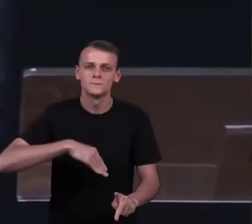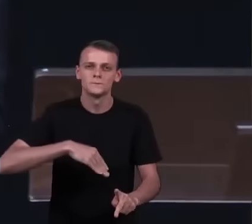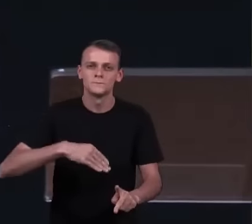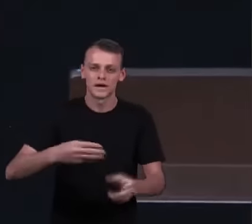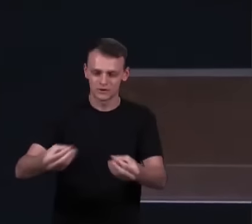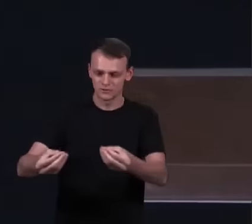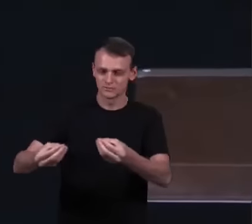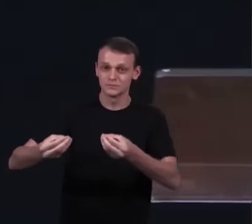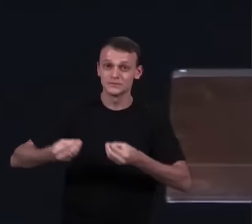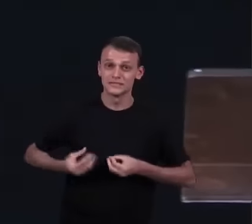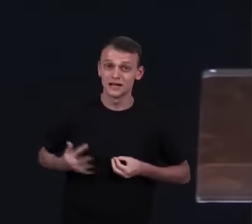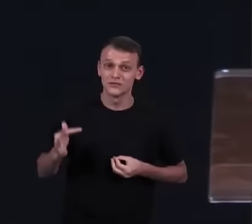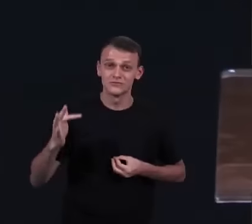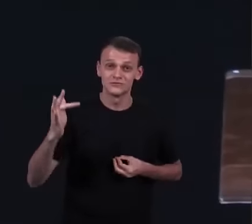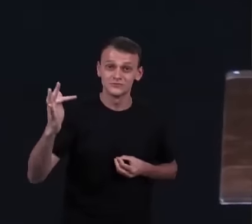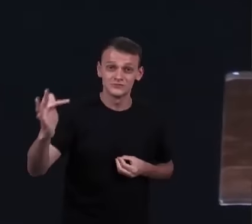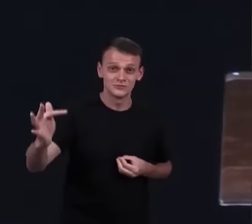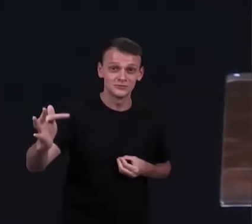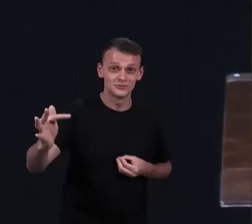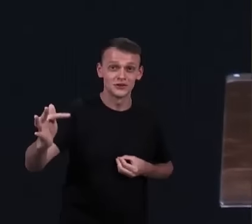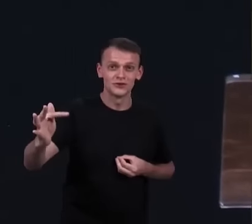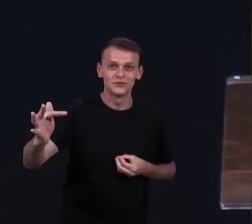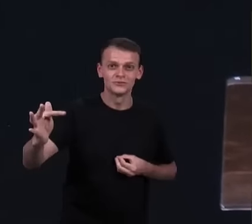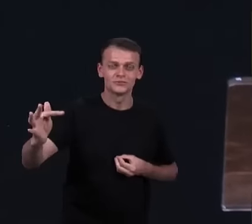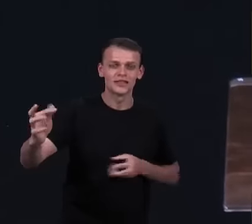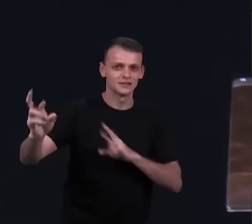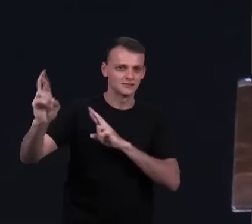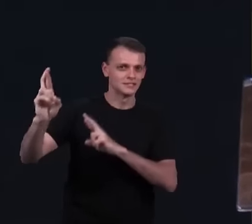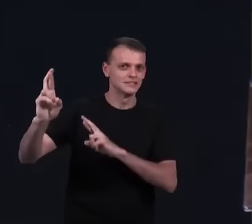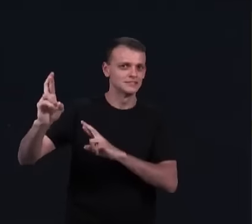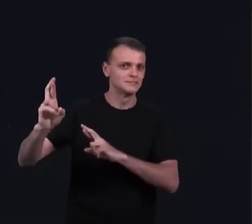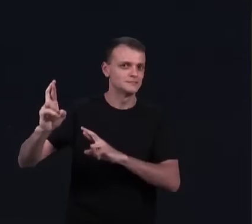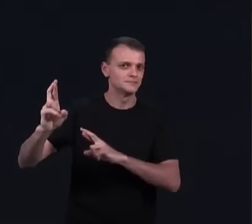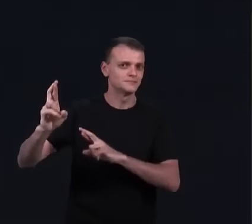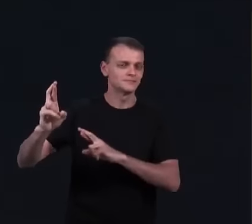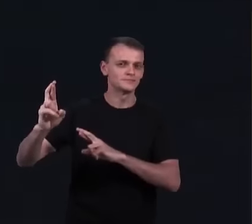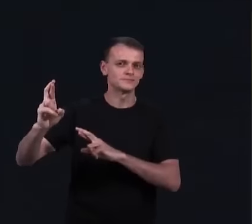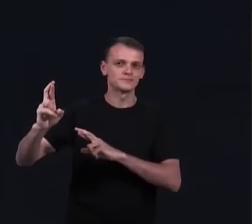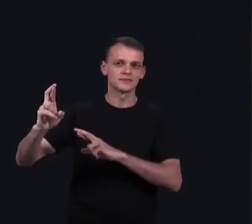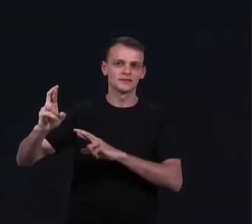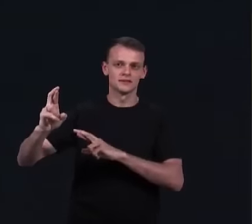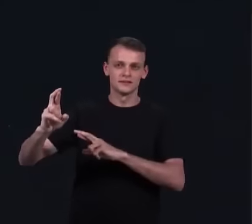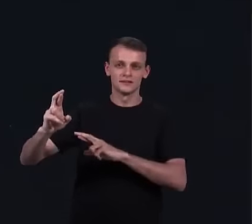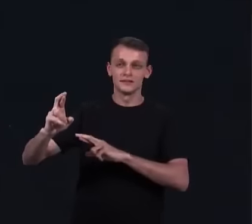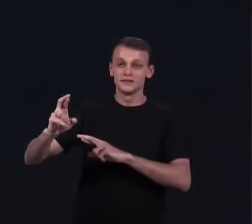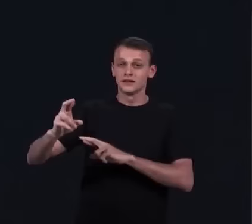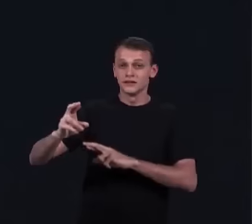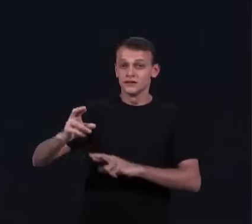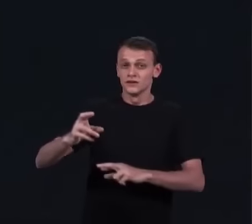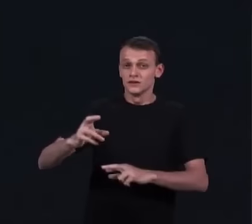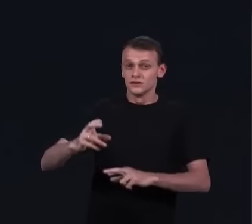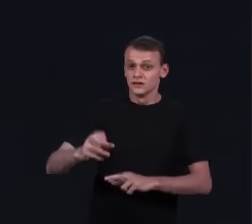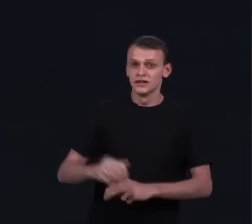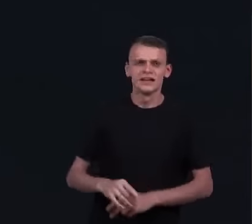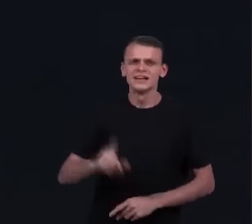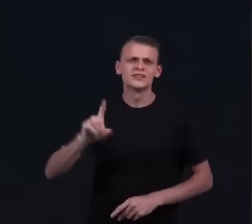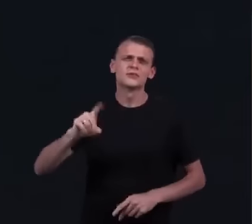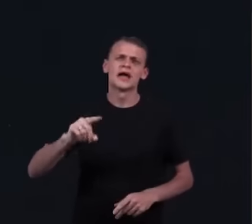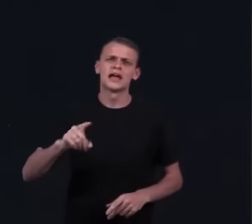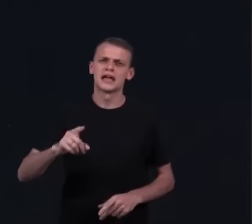vos dar um futuro e uma esperança. Senhoras e senhores, isso não é um jargão